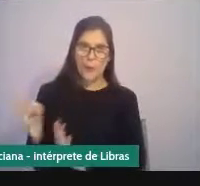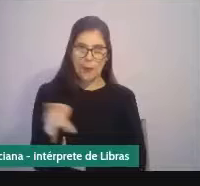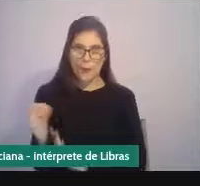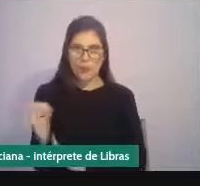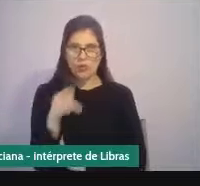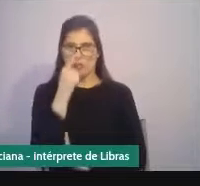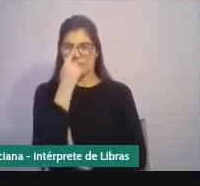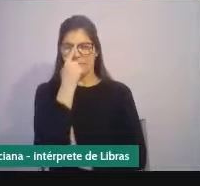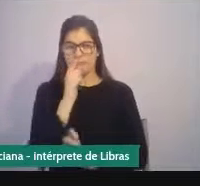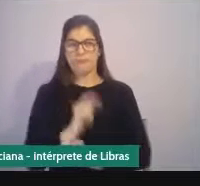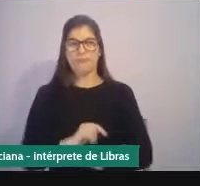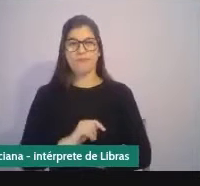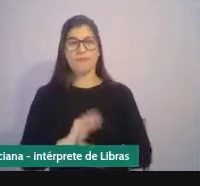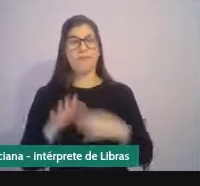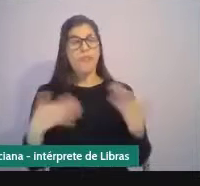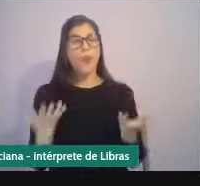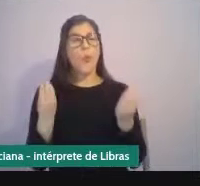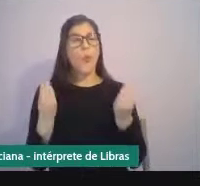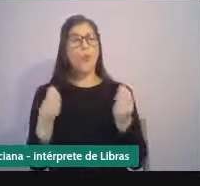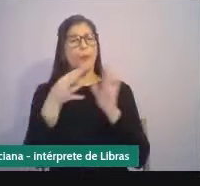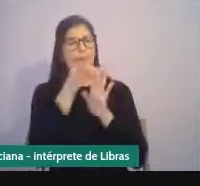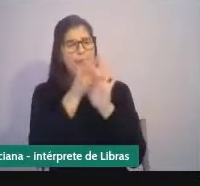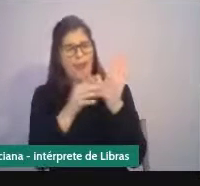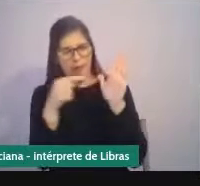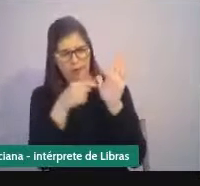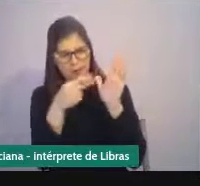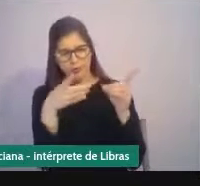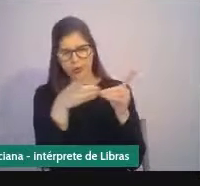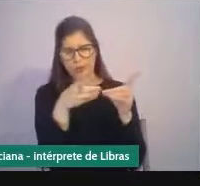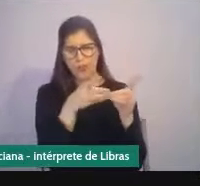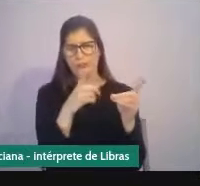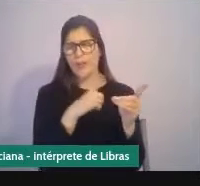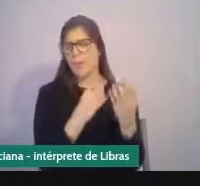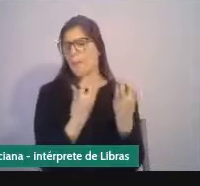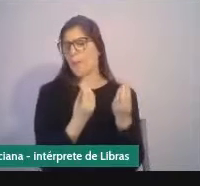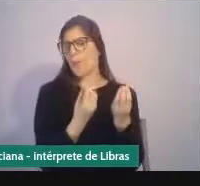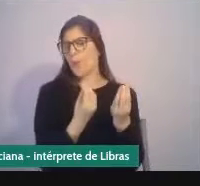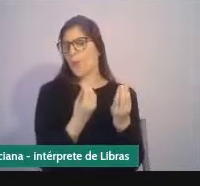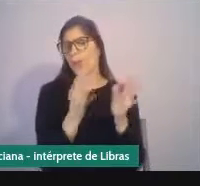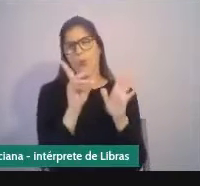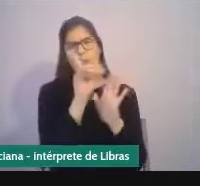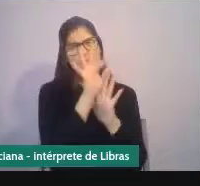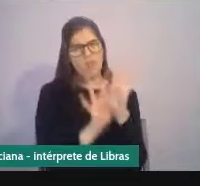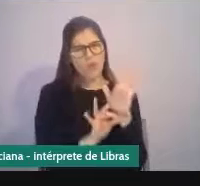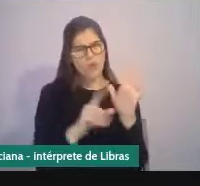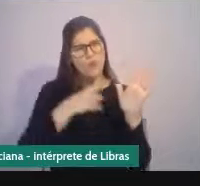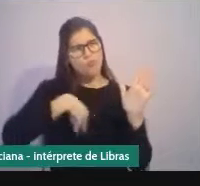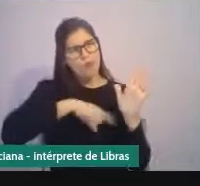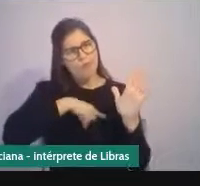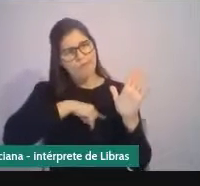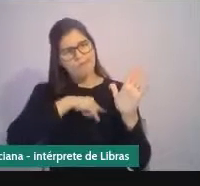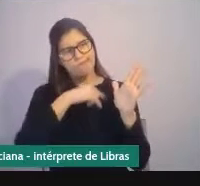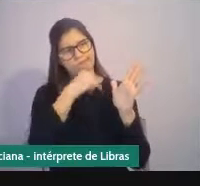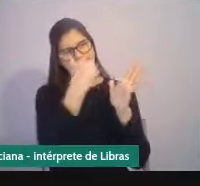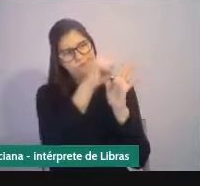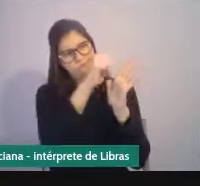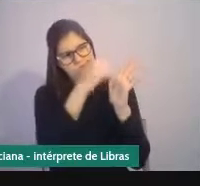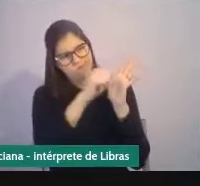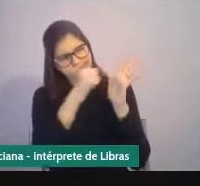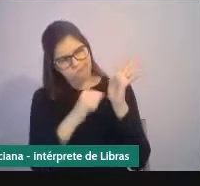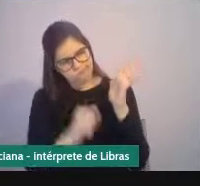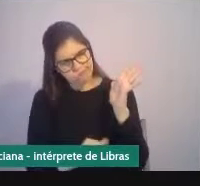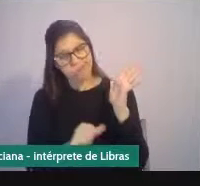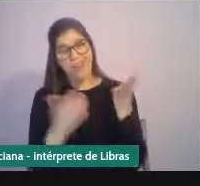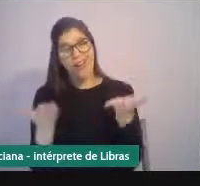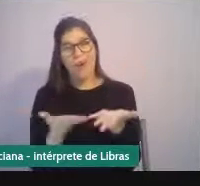E a parte dos textos didáticos, nós recebemos muitos textos, formatamos, qualificamos e estamos procurando apresentar em formato